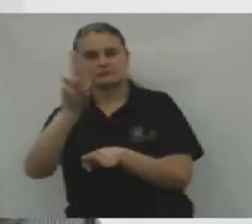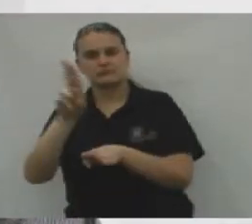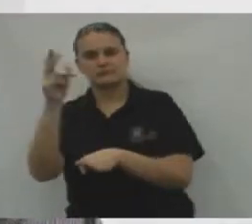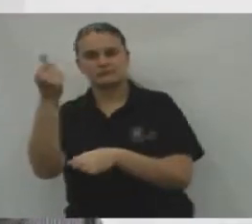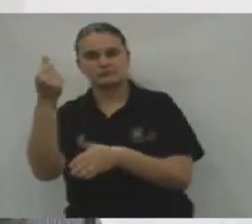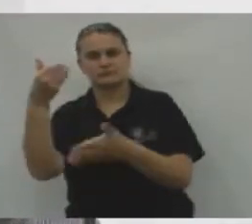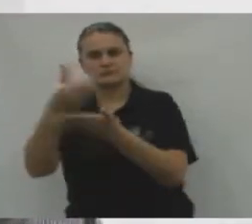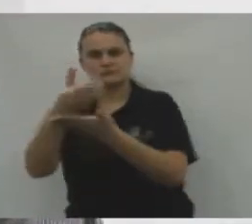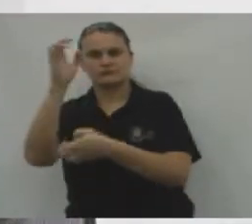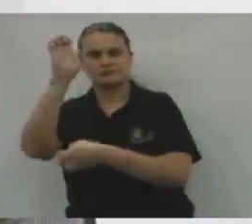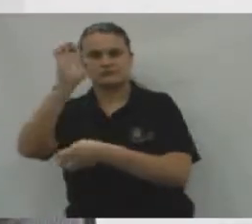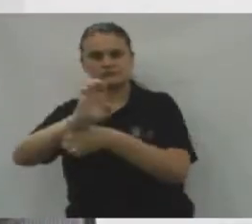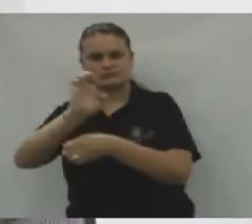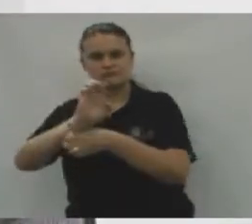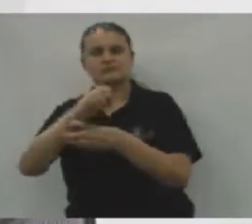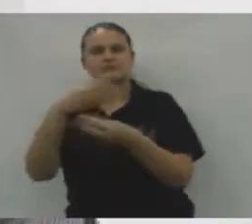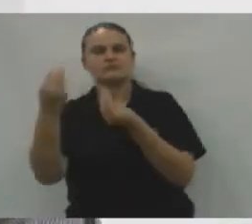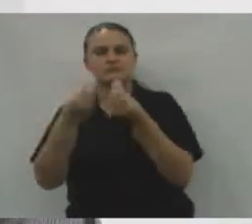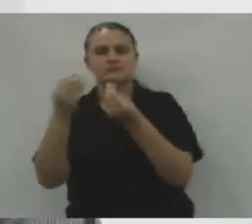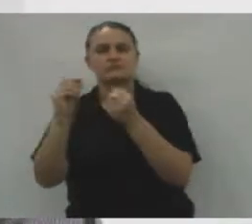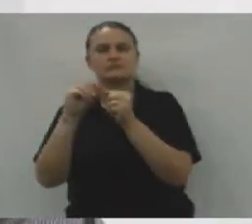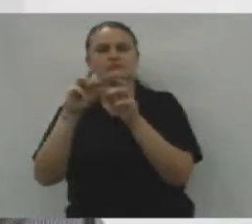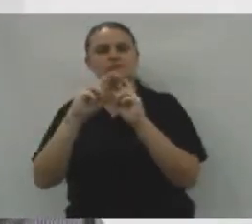de mobilização para reuniões,